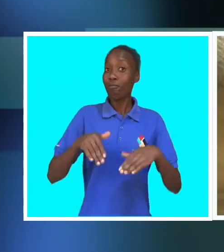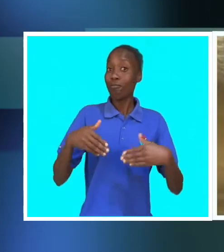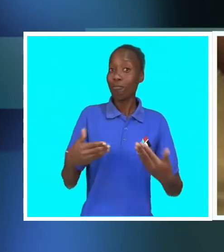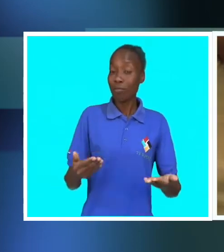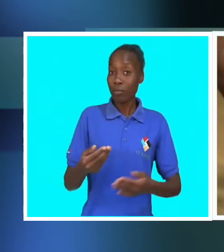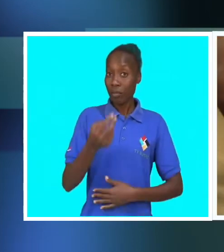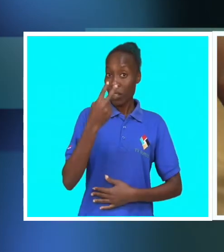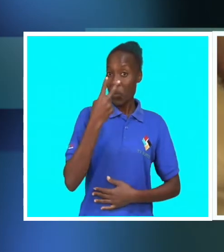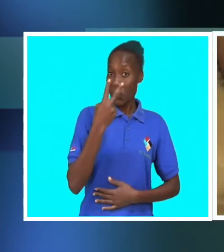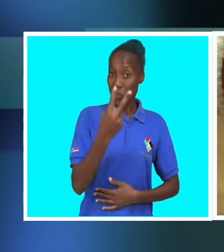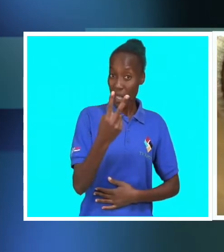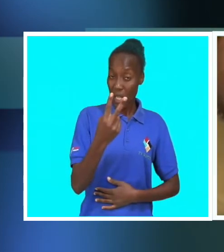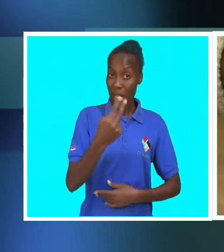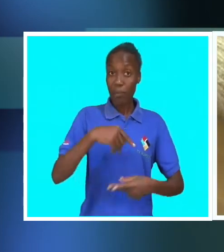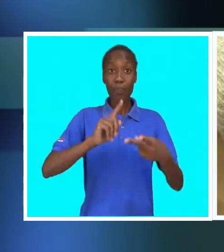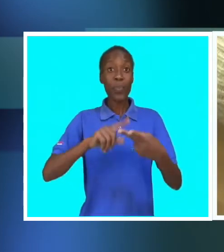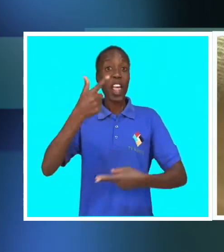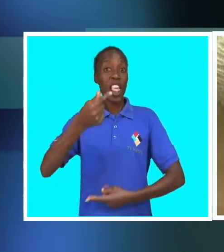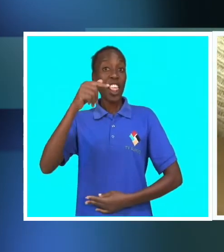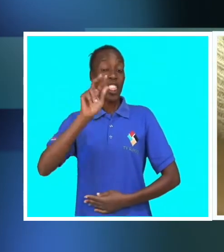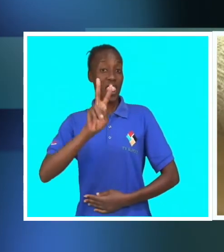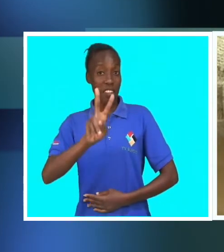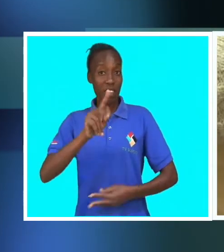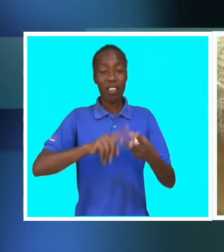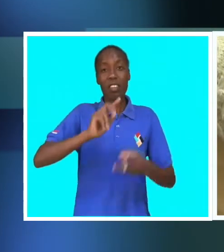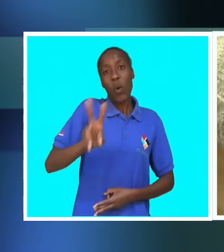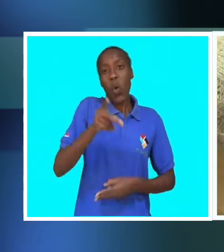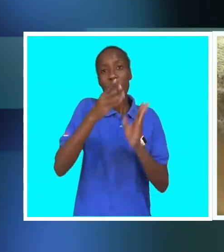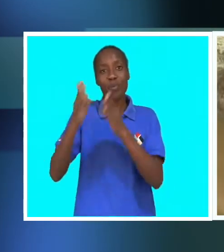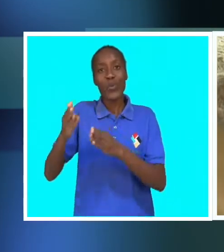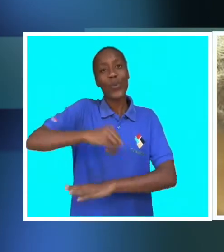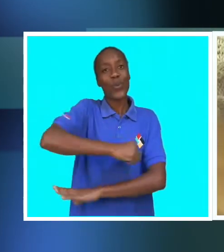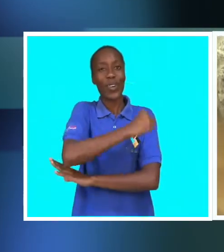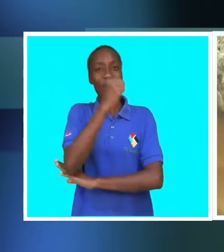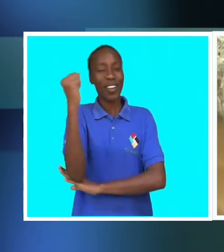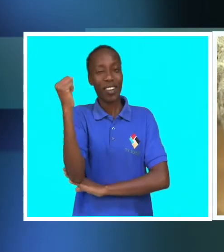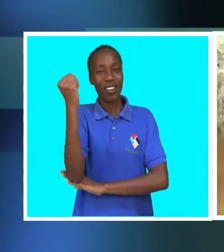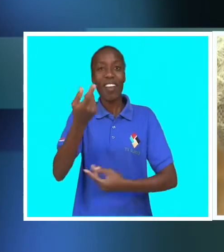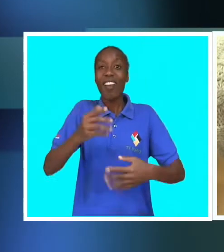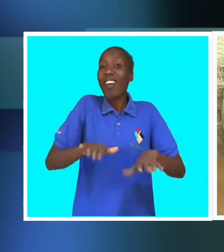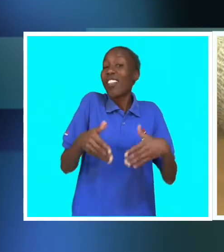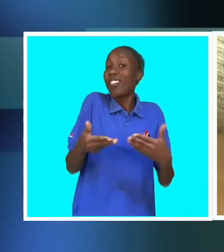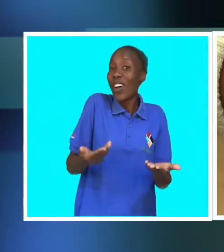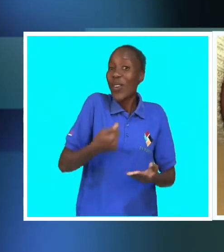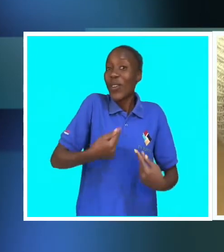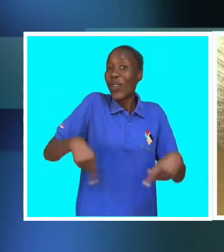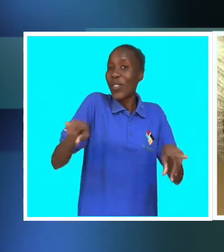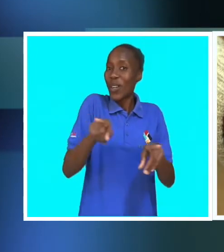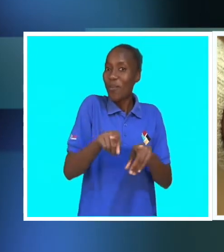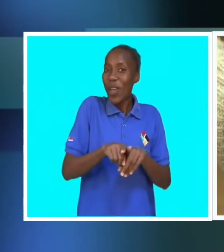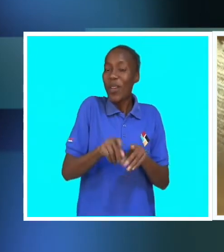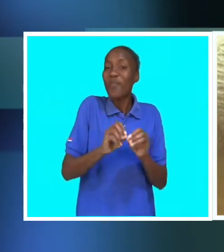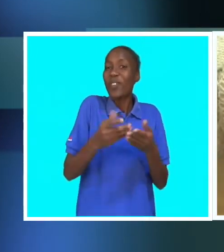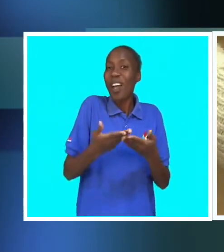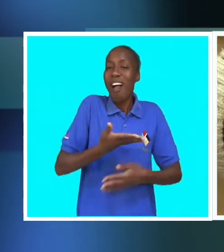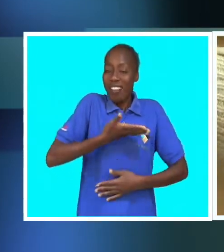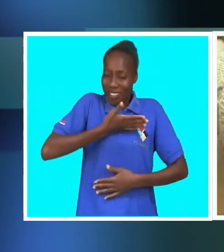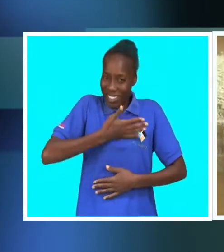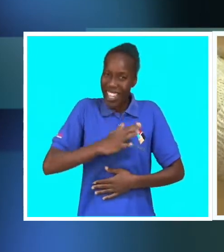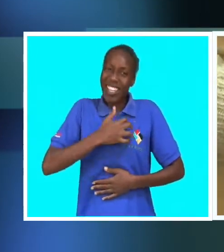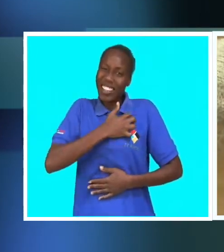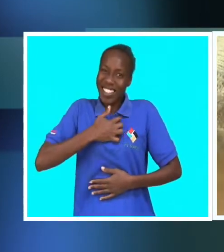Tivemos a jogar, vou ver, assistir na televisão, ver outras pessoas a ganhar. Então, eu também tive